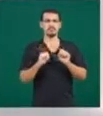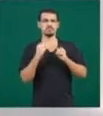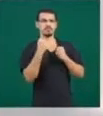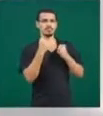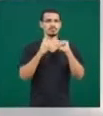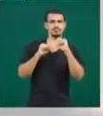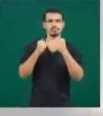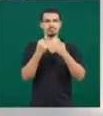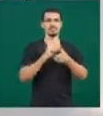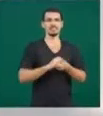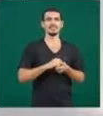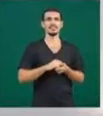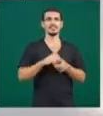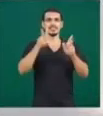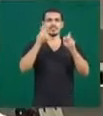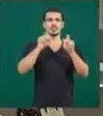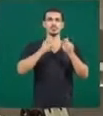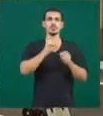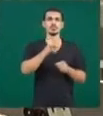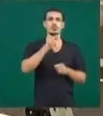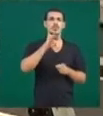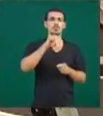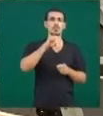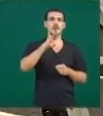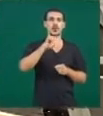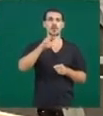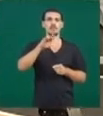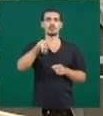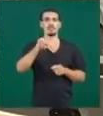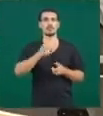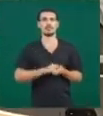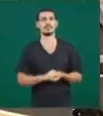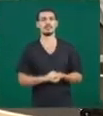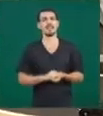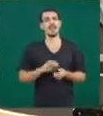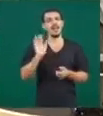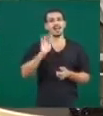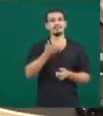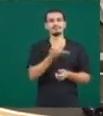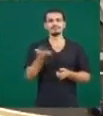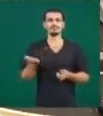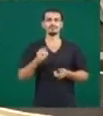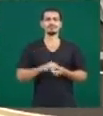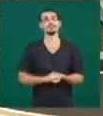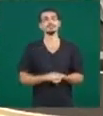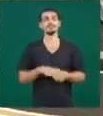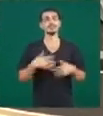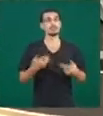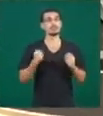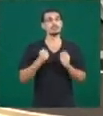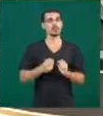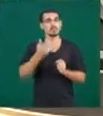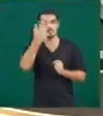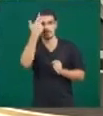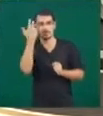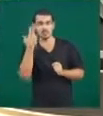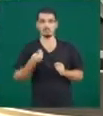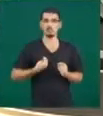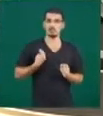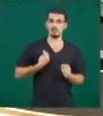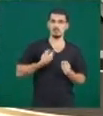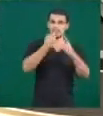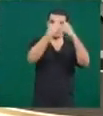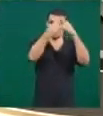Mais informações com Gislene Rodrigues. Olá, Flávia, a todos que assistem ao TVU Notícias. Podem participar da